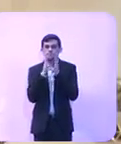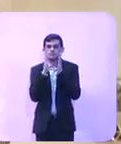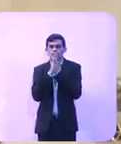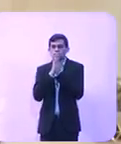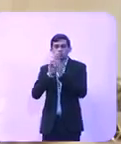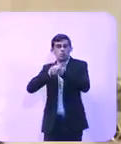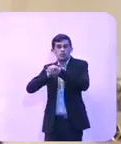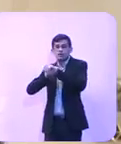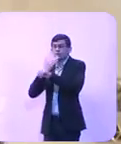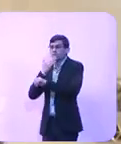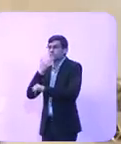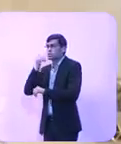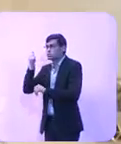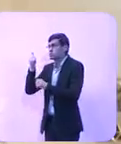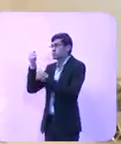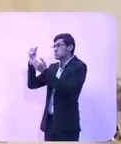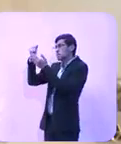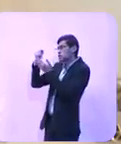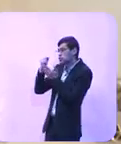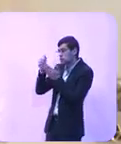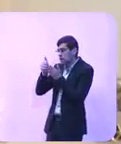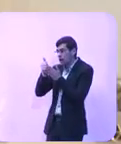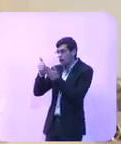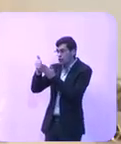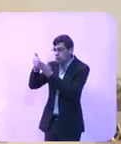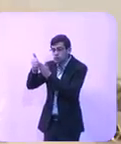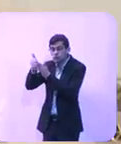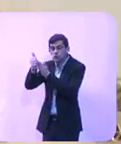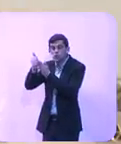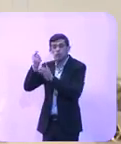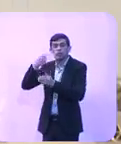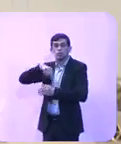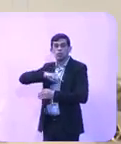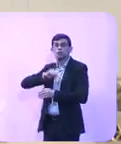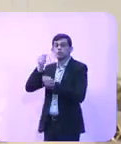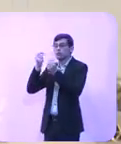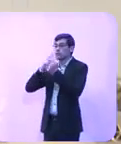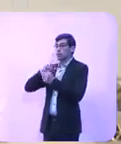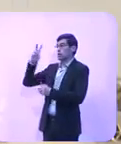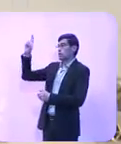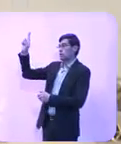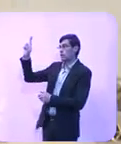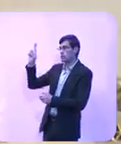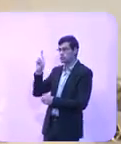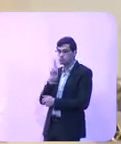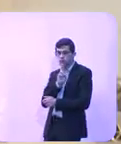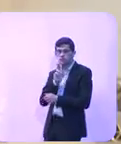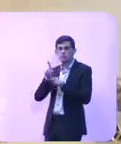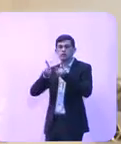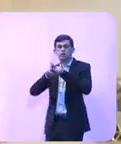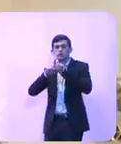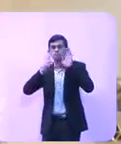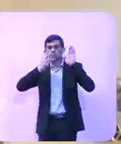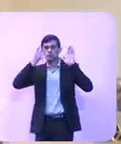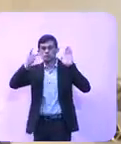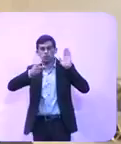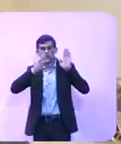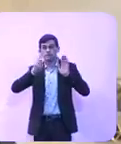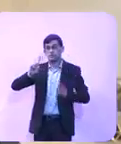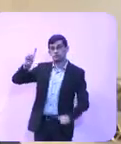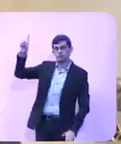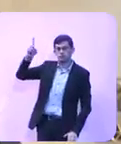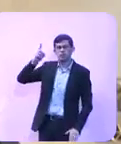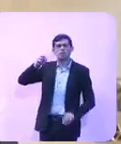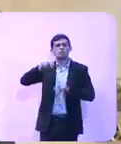Nos pedidos de orientação, nós recebemos respostas e promessas, e por isso